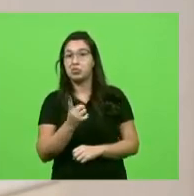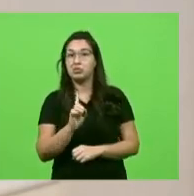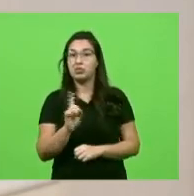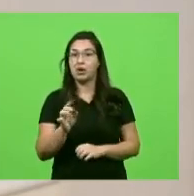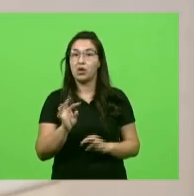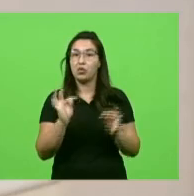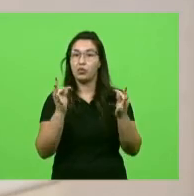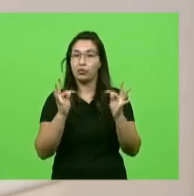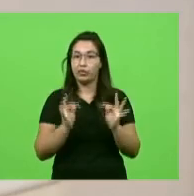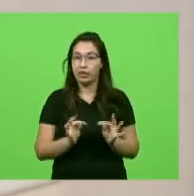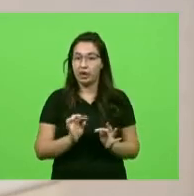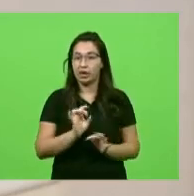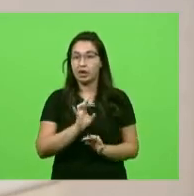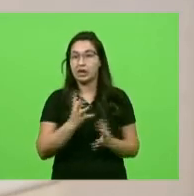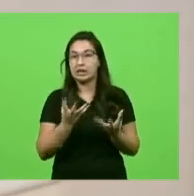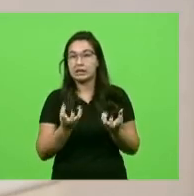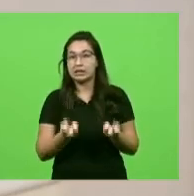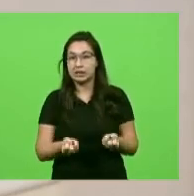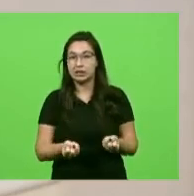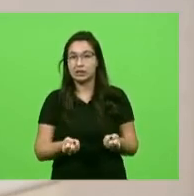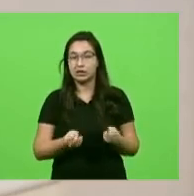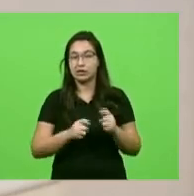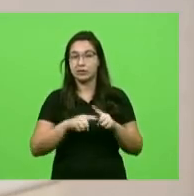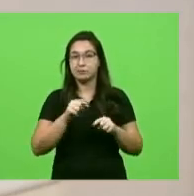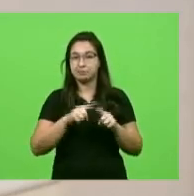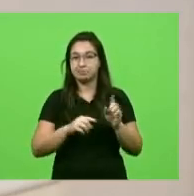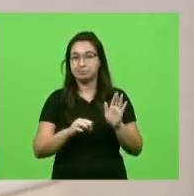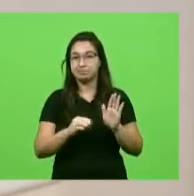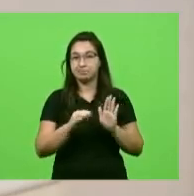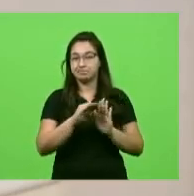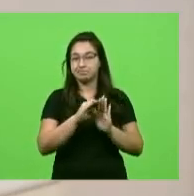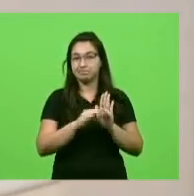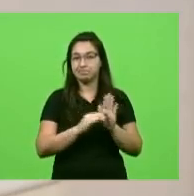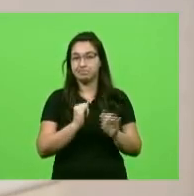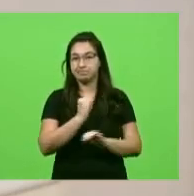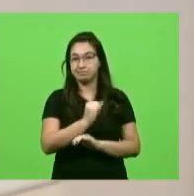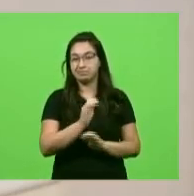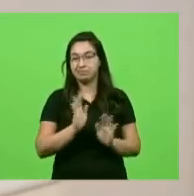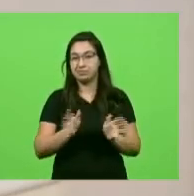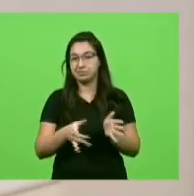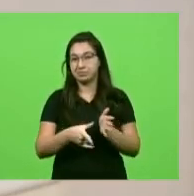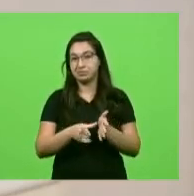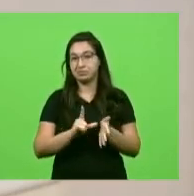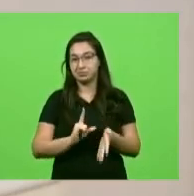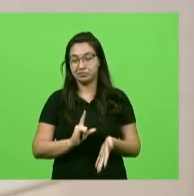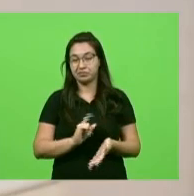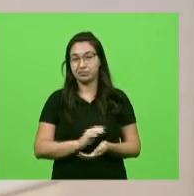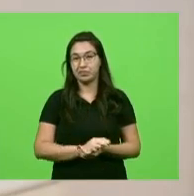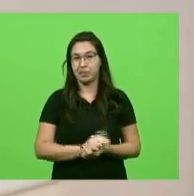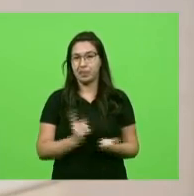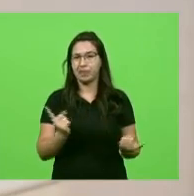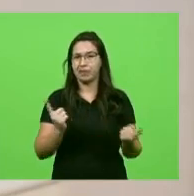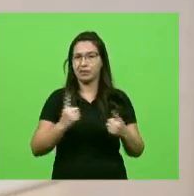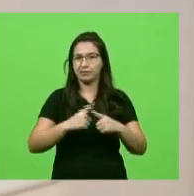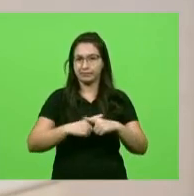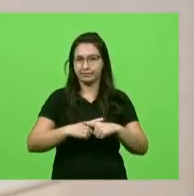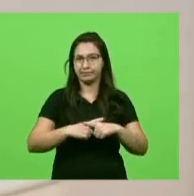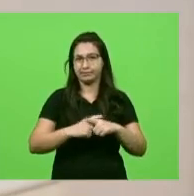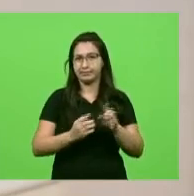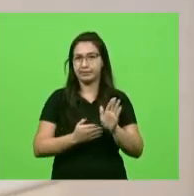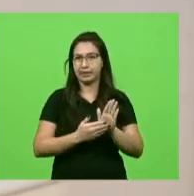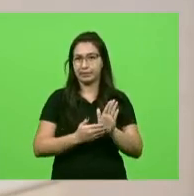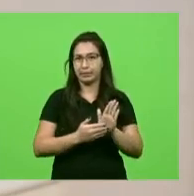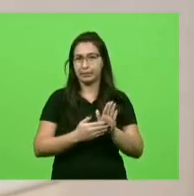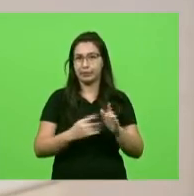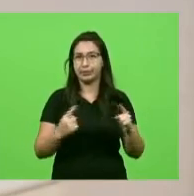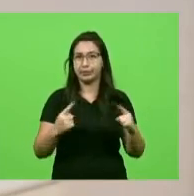técnicas e a aceitação do item informado. Haja vista que o mesmo diverge da proposta inicial, podendo não garantir